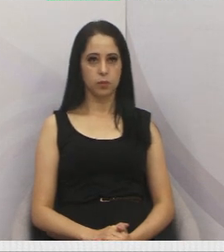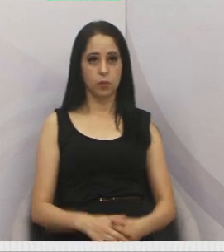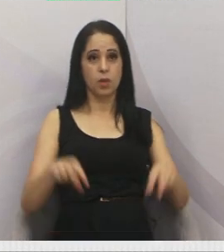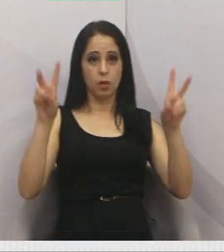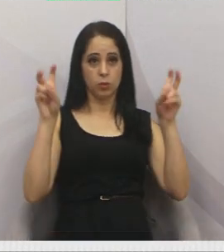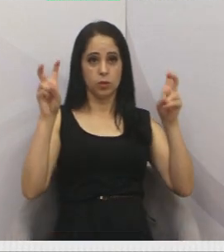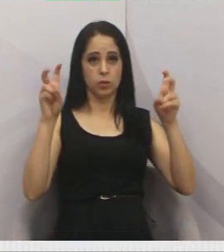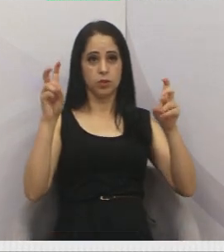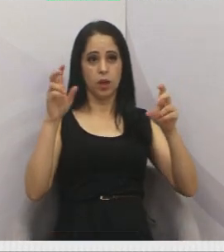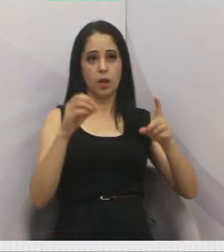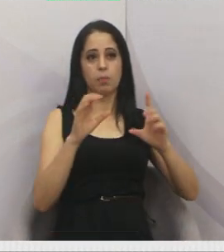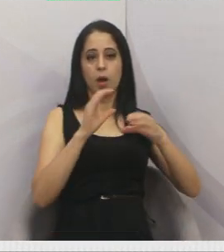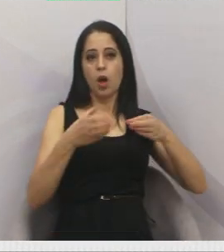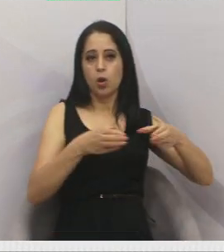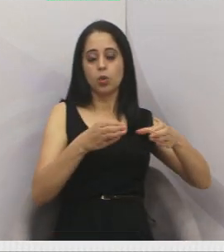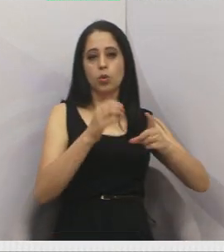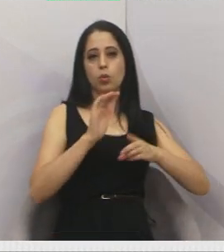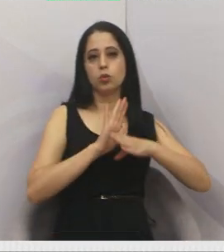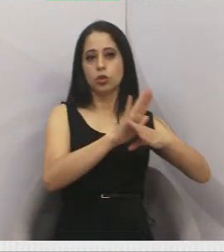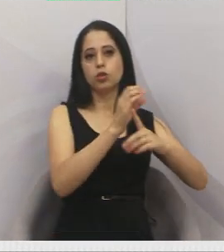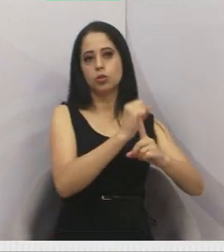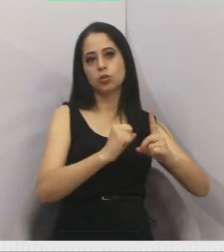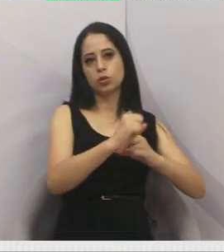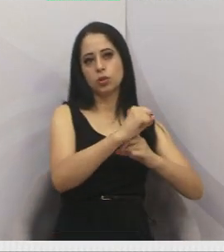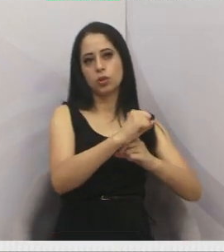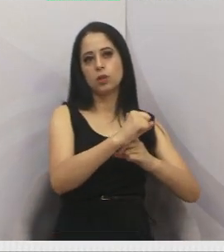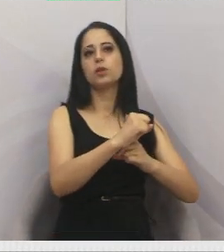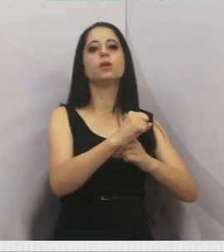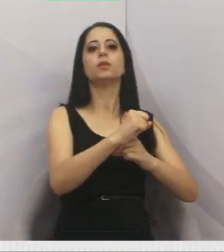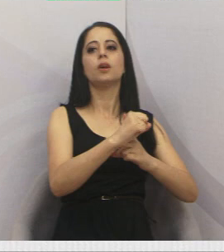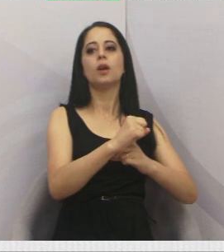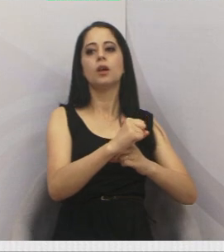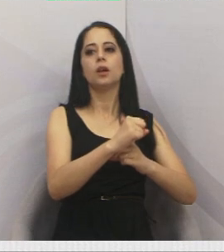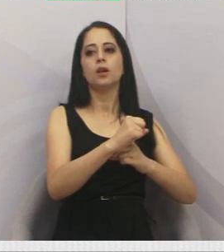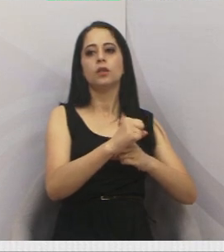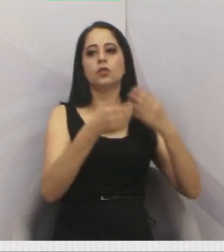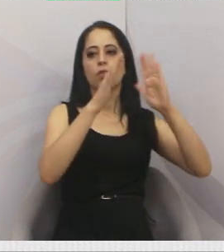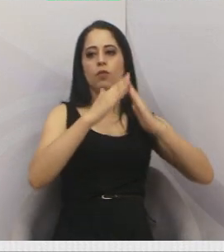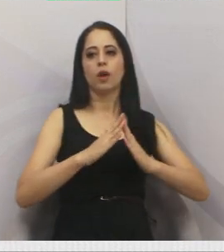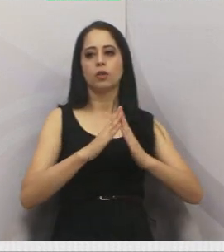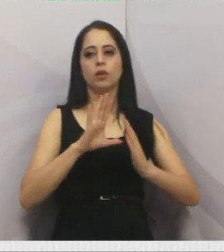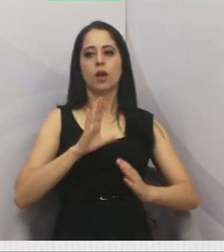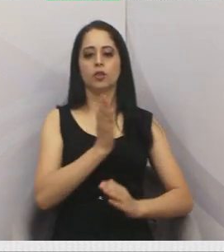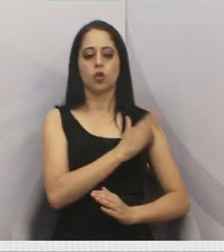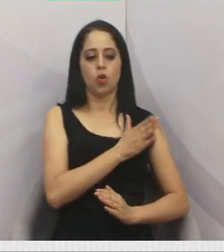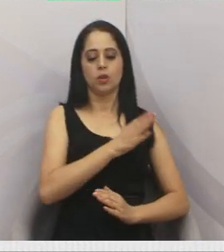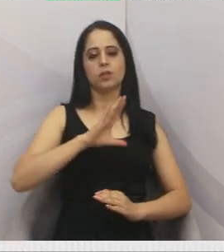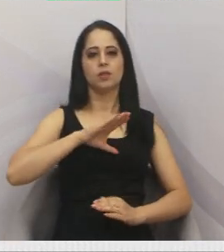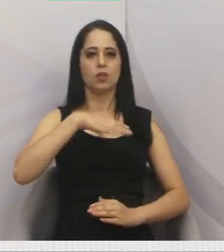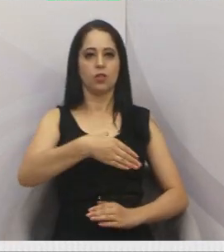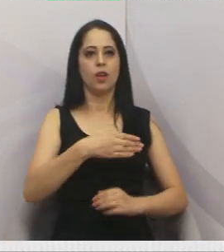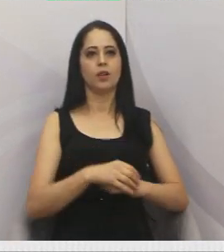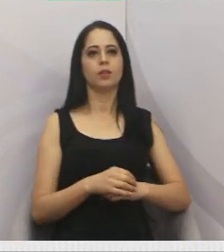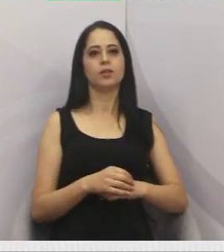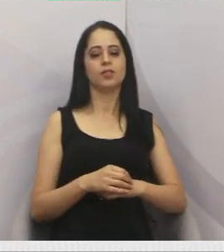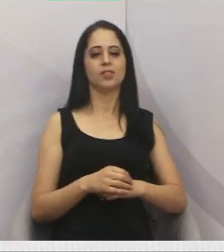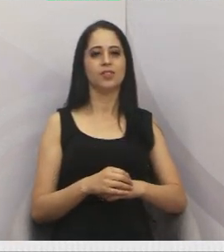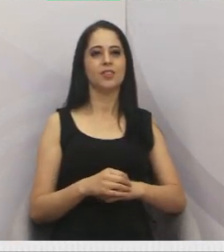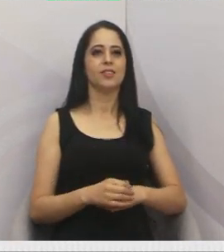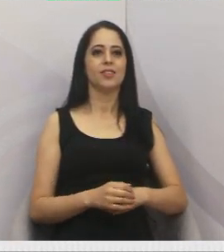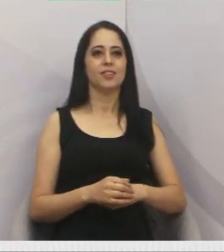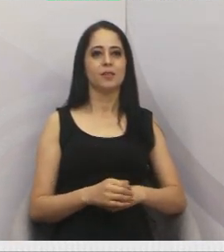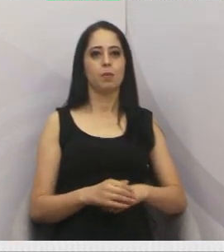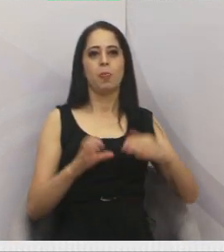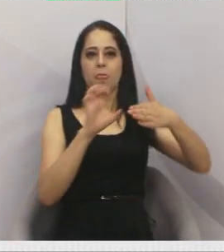Segmento Movimentos Populares, um voto para Quilombo Coração Valente. Segmento Entidade Classe Sindical, voto em branco.